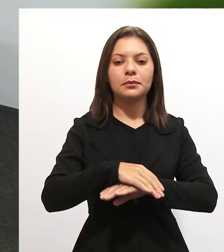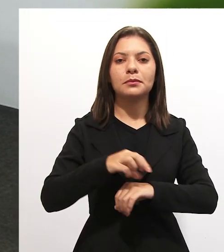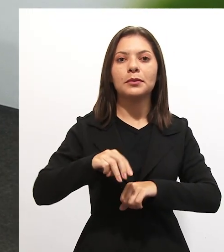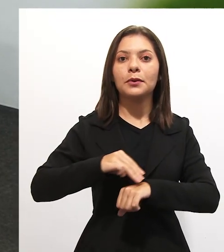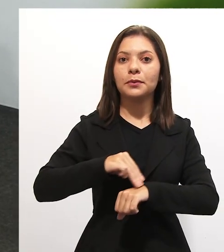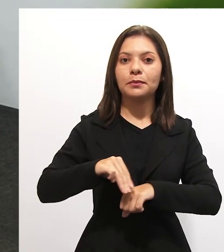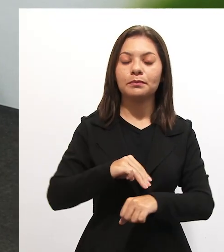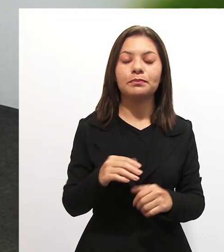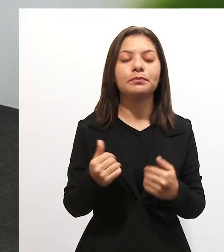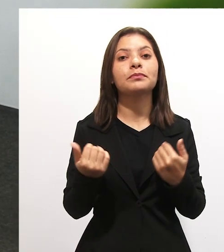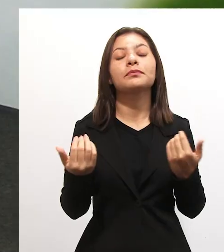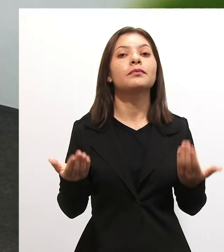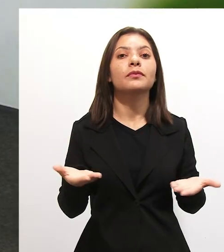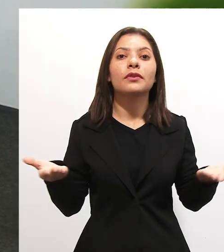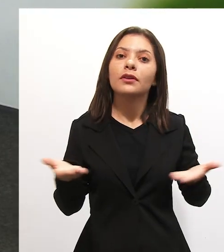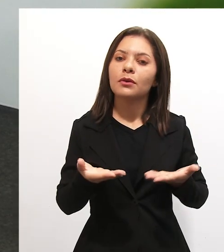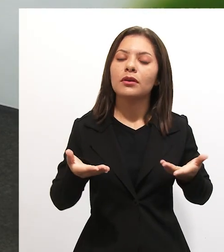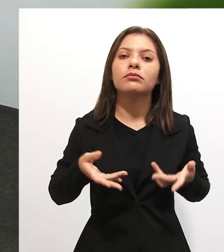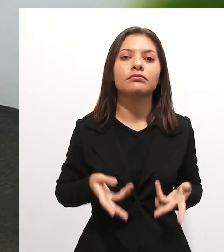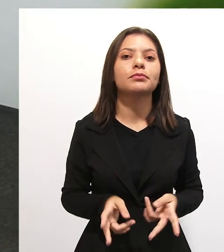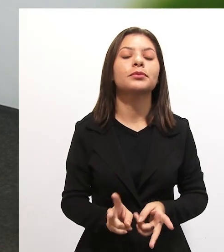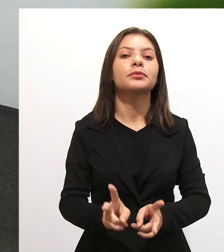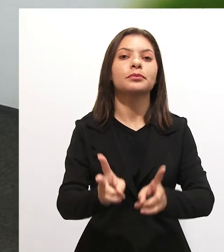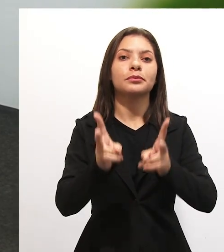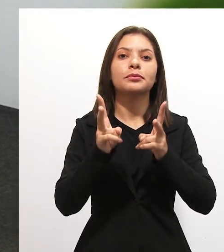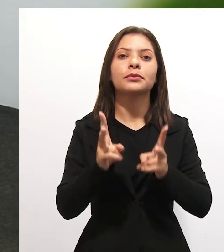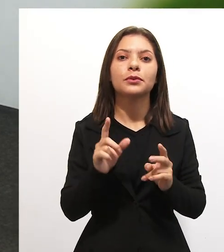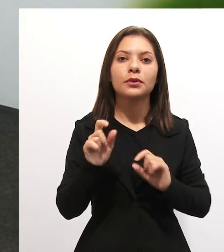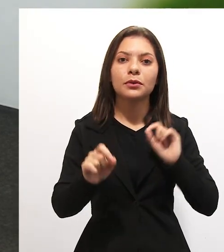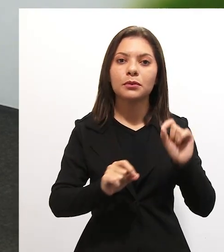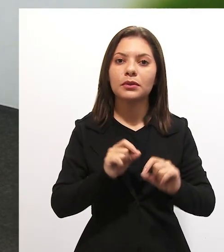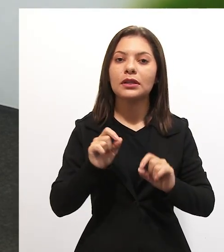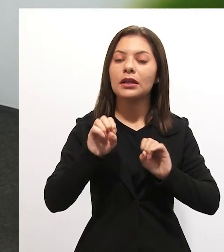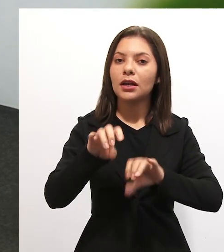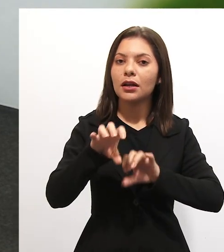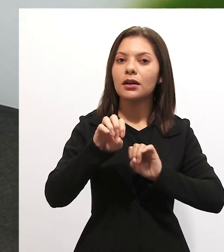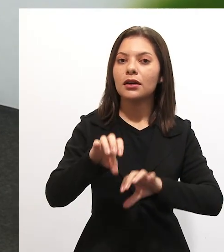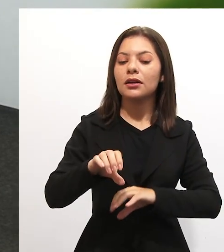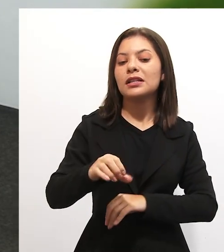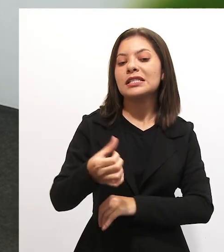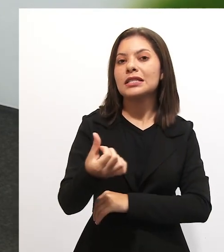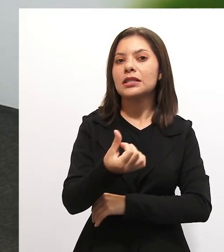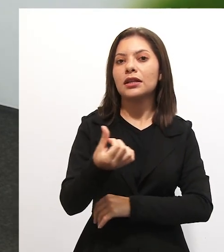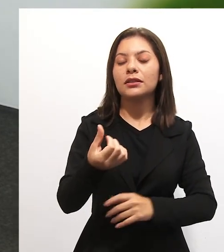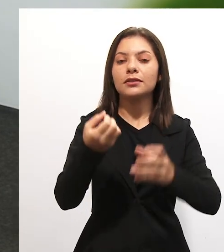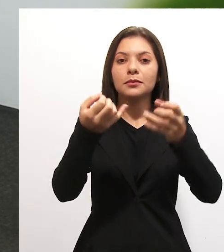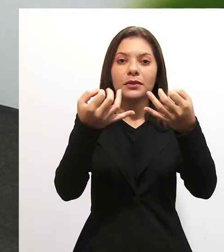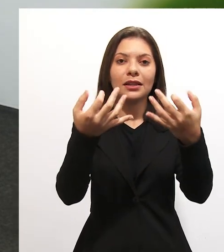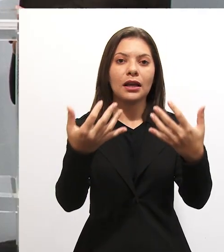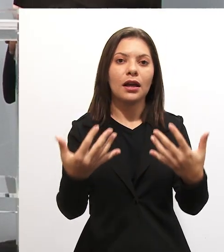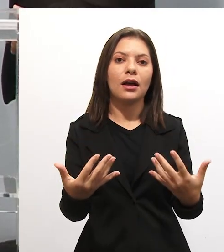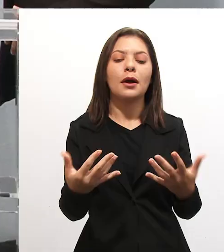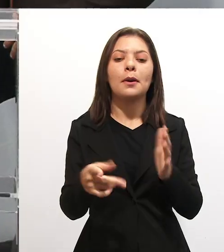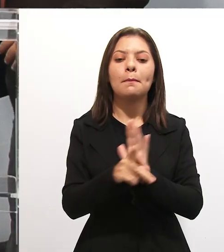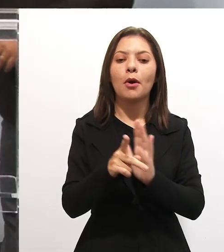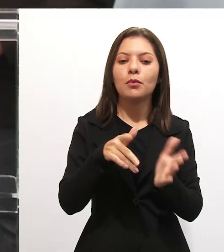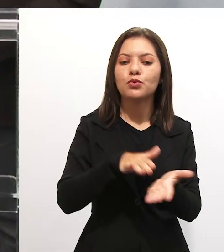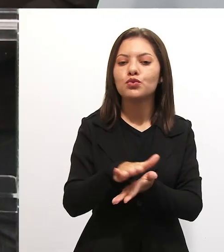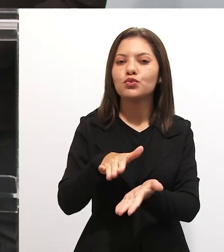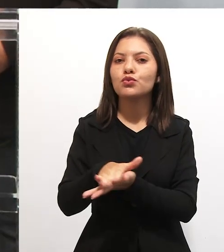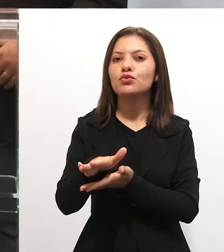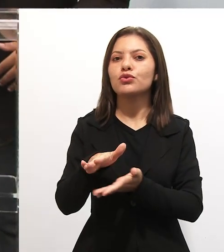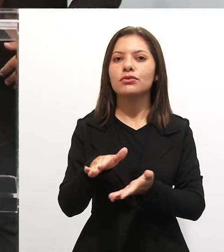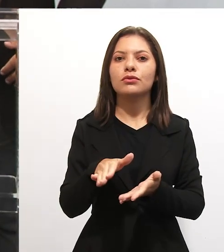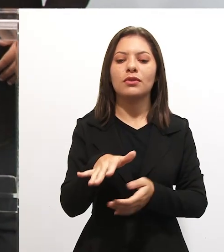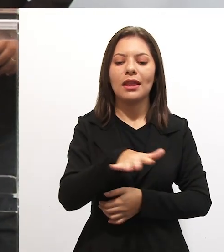marrons. Bom, então vamos avançar agora, caro aluno, a nossa aula 6, que vai falar sobre aplicações dos custos no planejamento